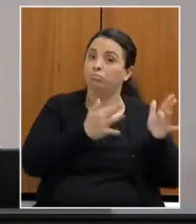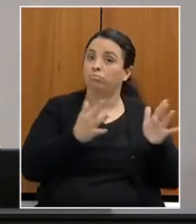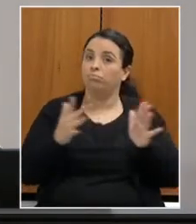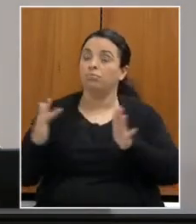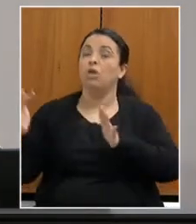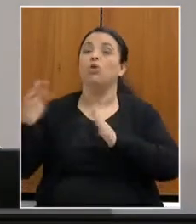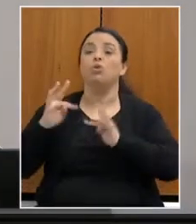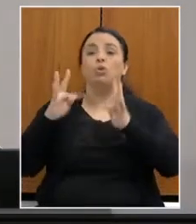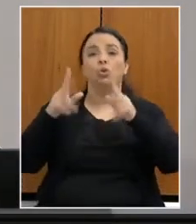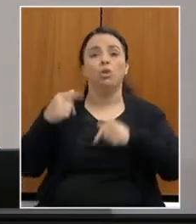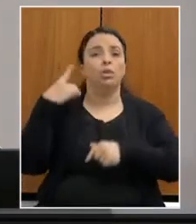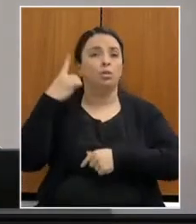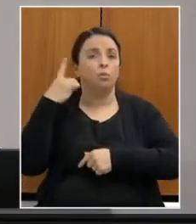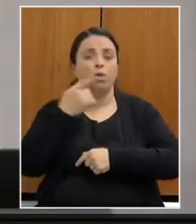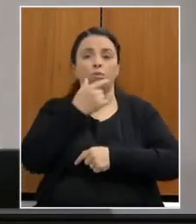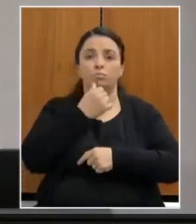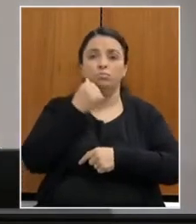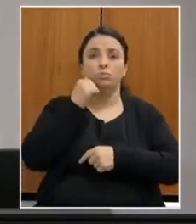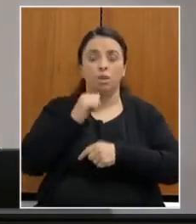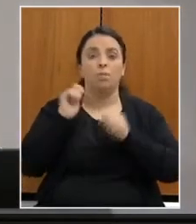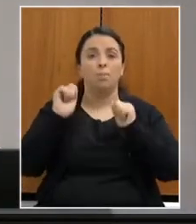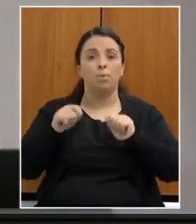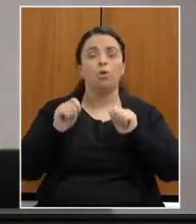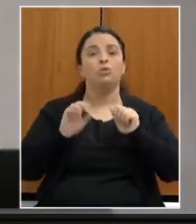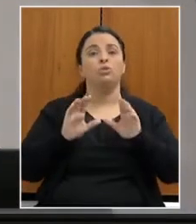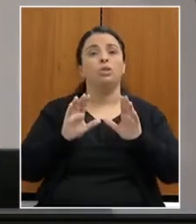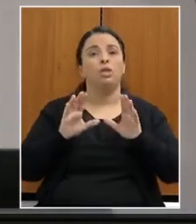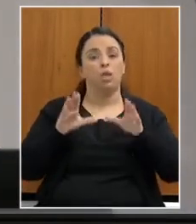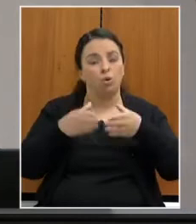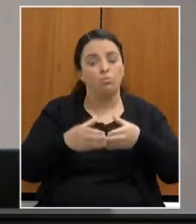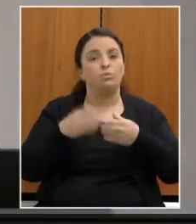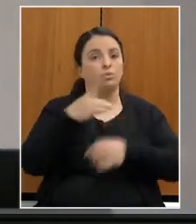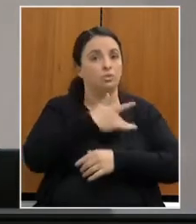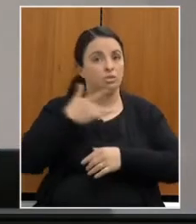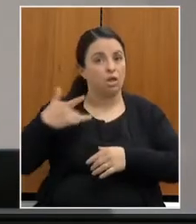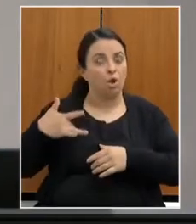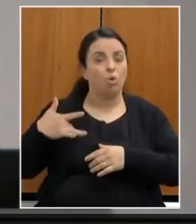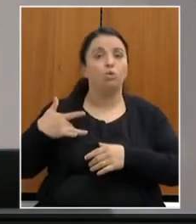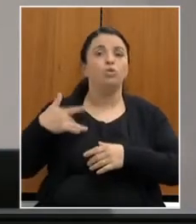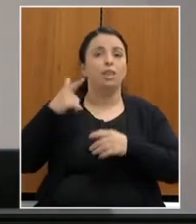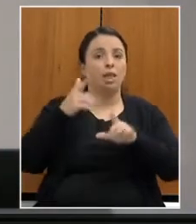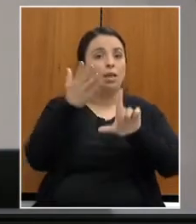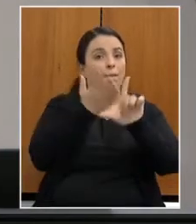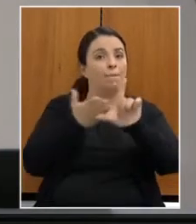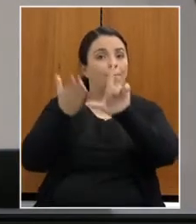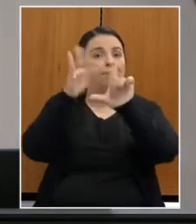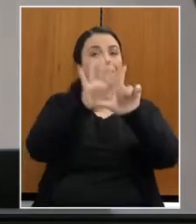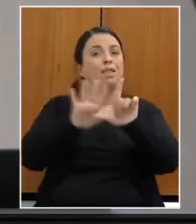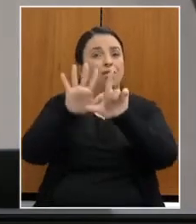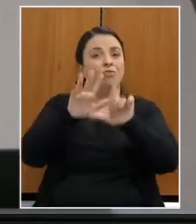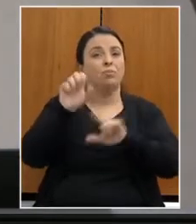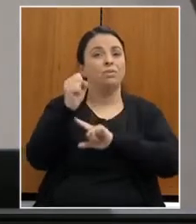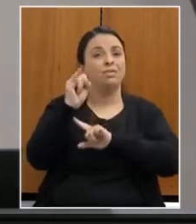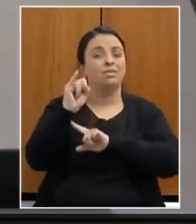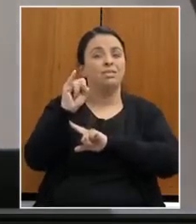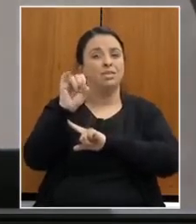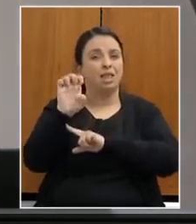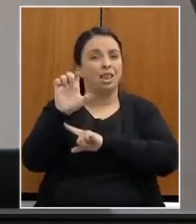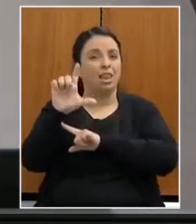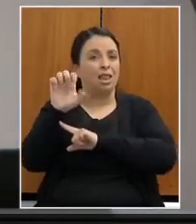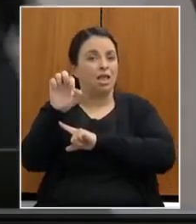e os deputados poderão apresentar na Comissão de Saúde, através da plataforma, se legis ou pessoalmente, requerimentos contendo